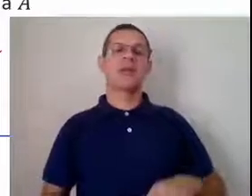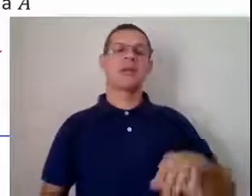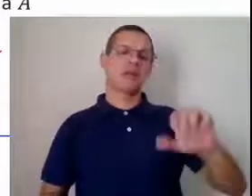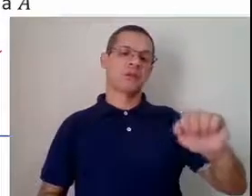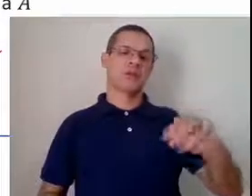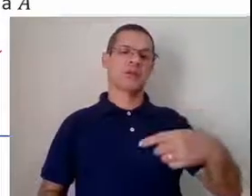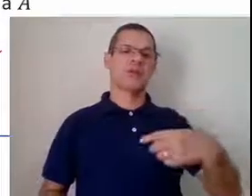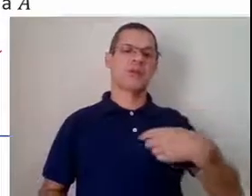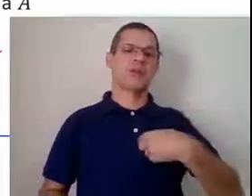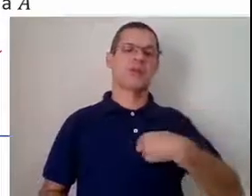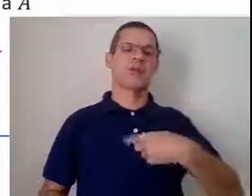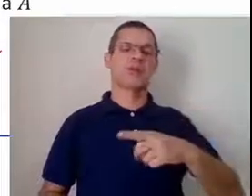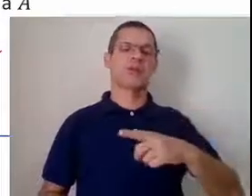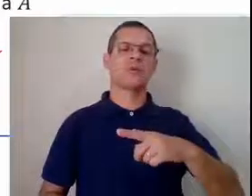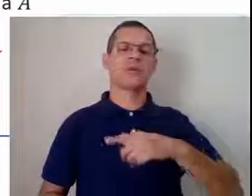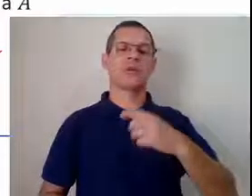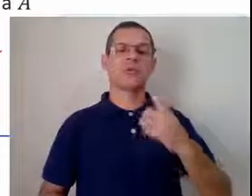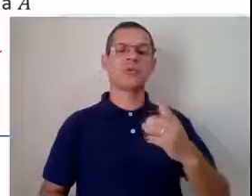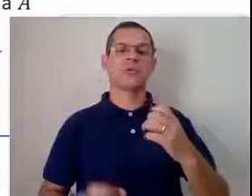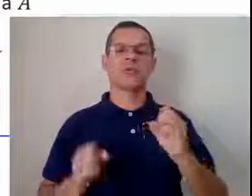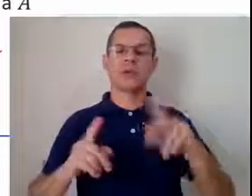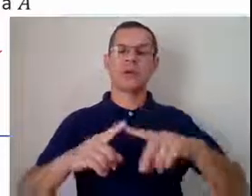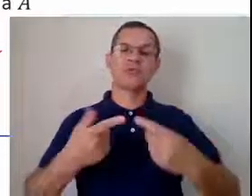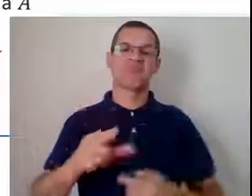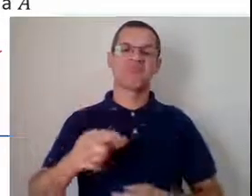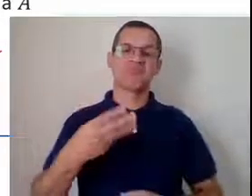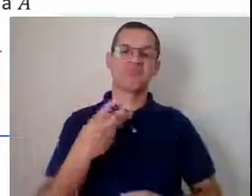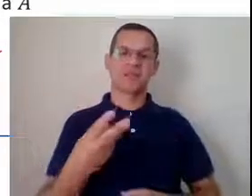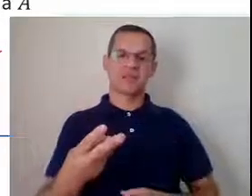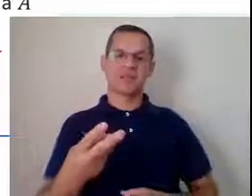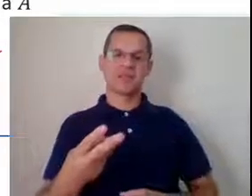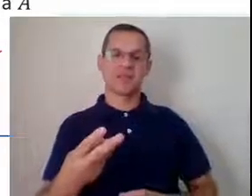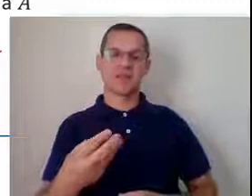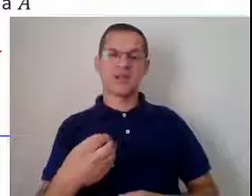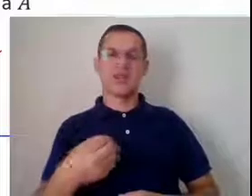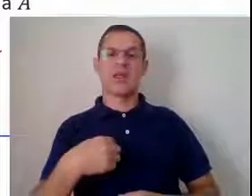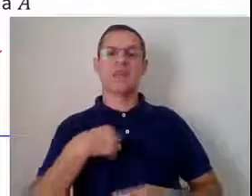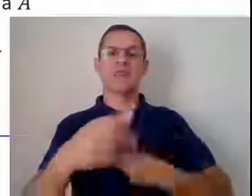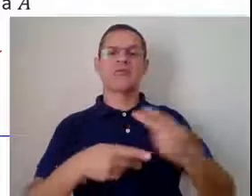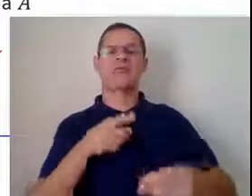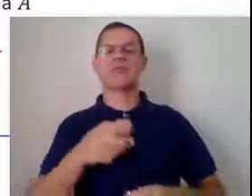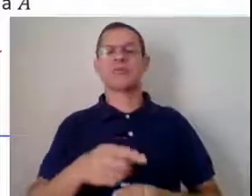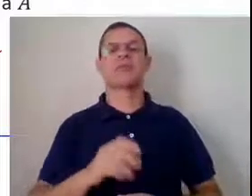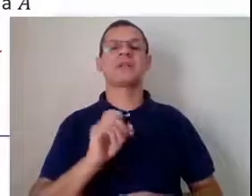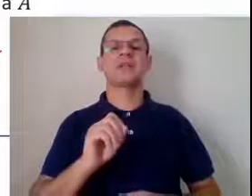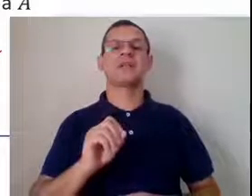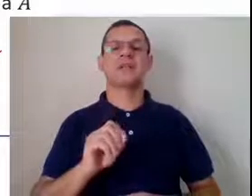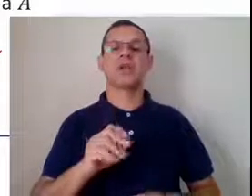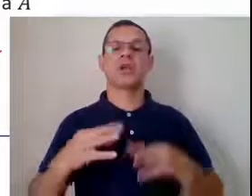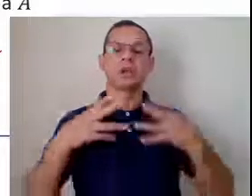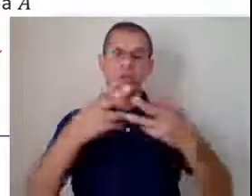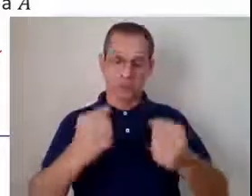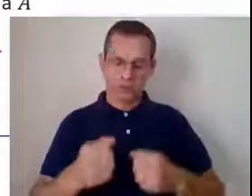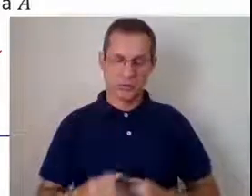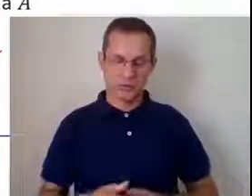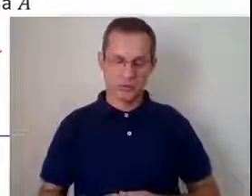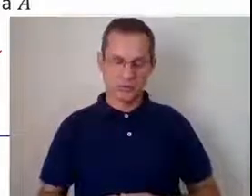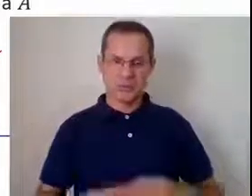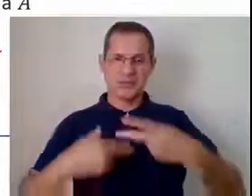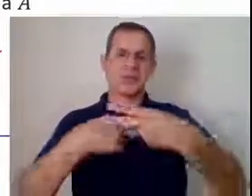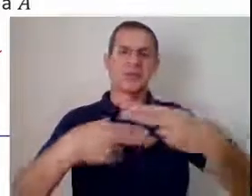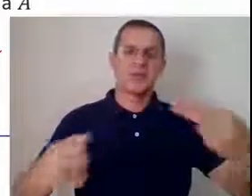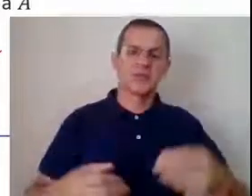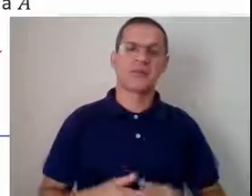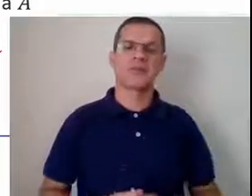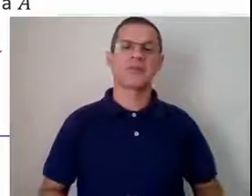eu tenho o 1, ok, mas eu não tenho 3. E aqui eu disse para vocês que todo